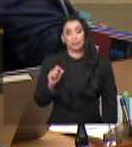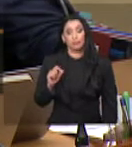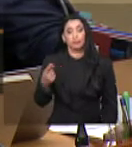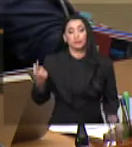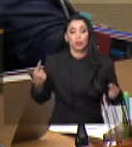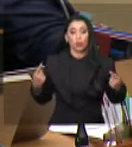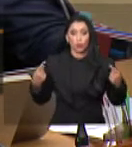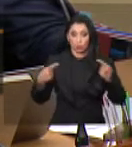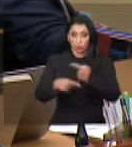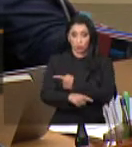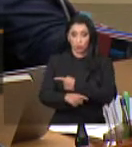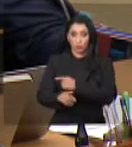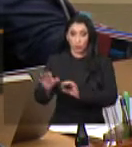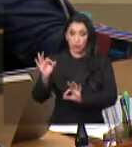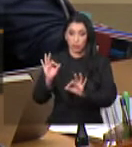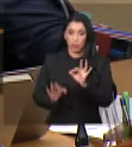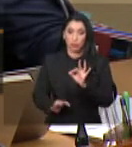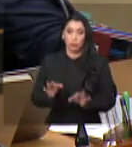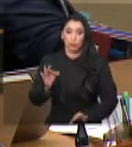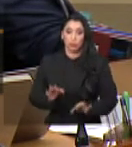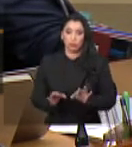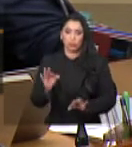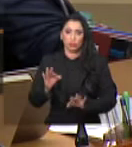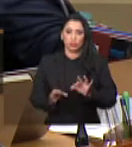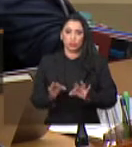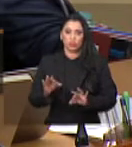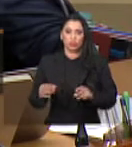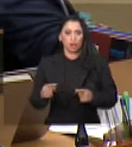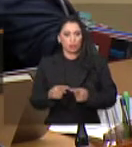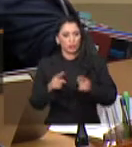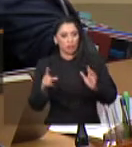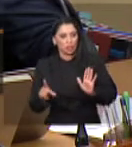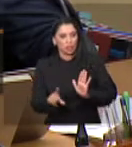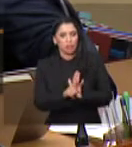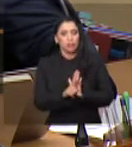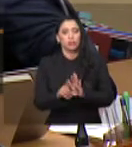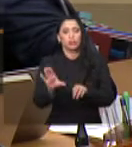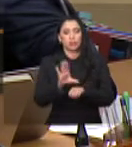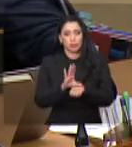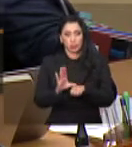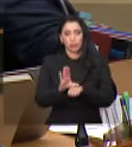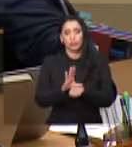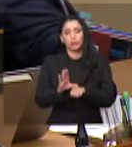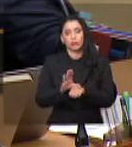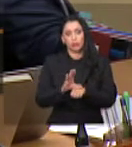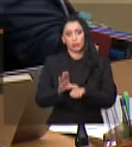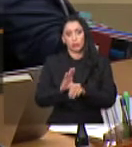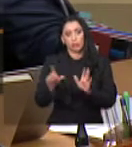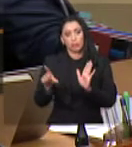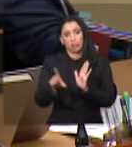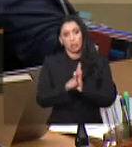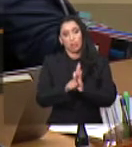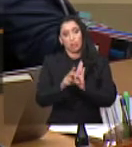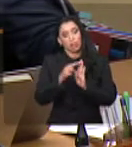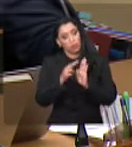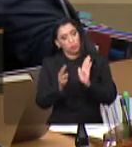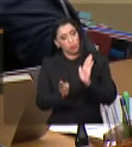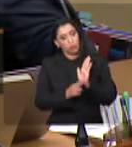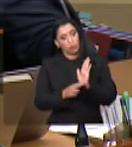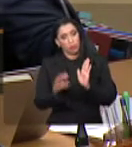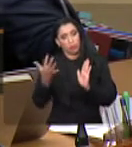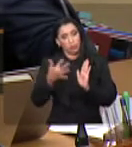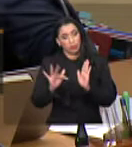controvérsia judicial em torno da legitimidade constitucional de determinada lei ou ato normativo